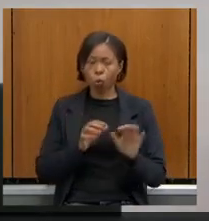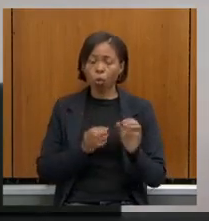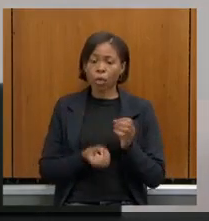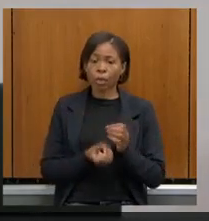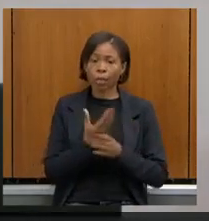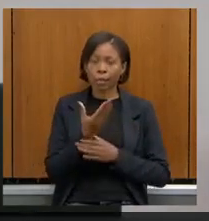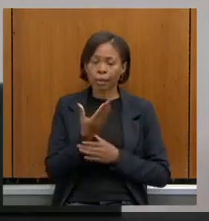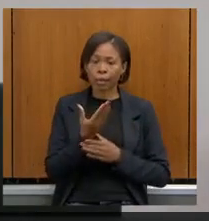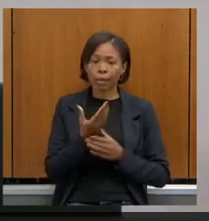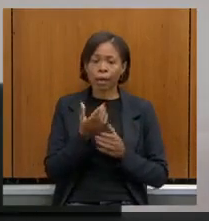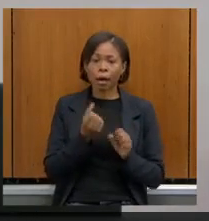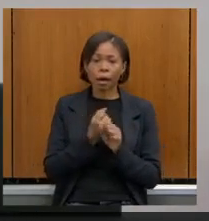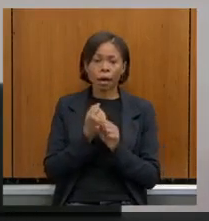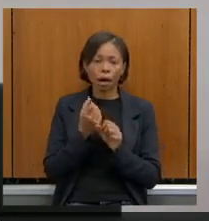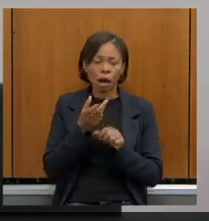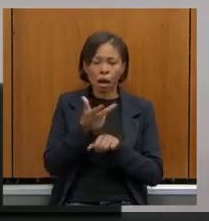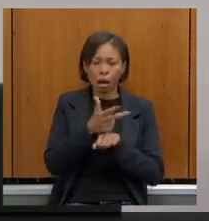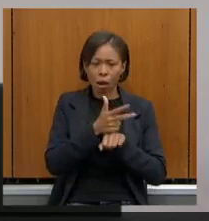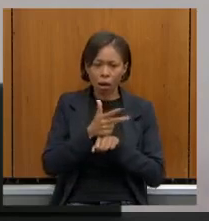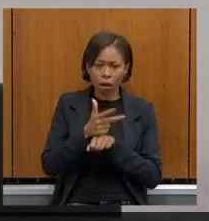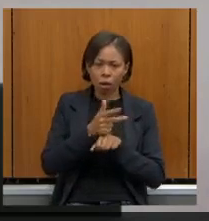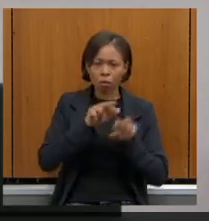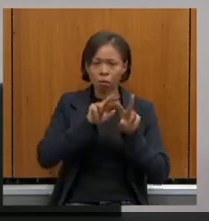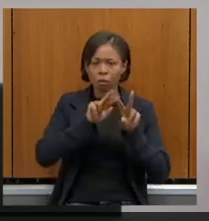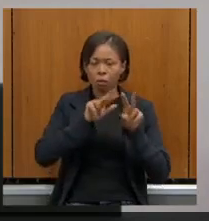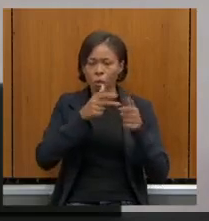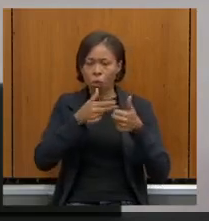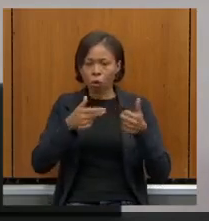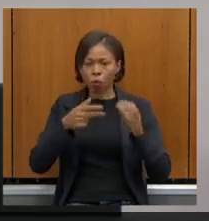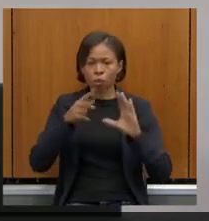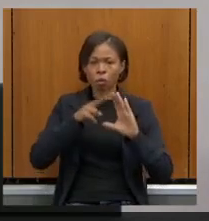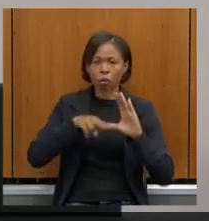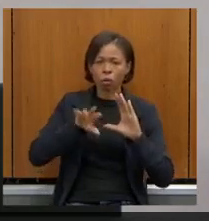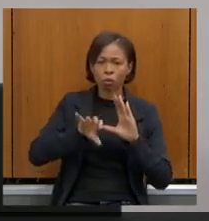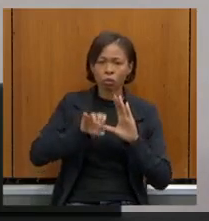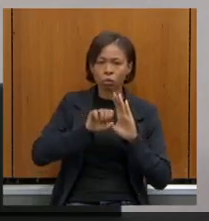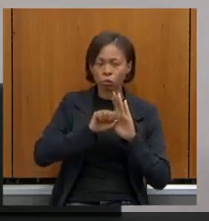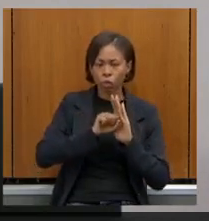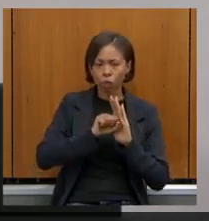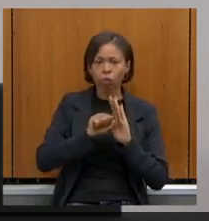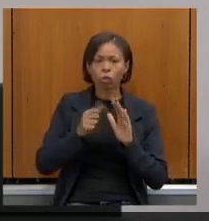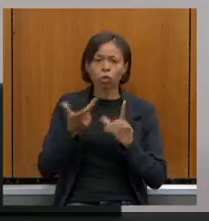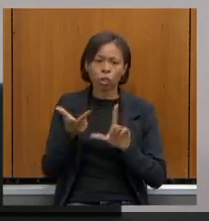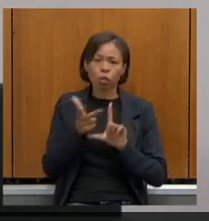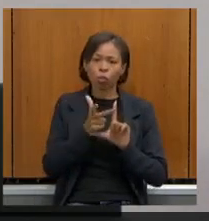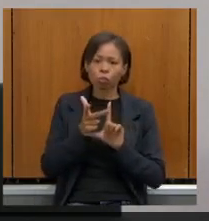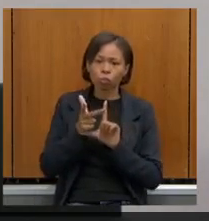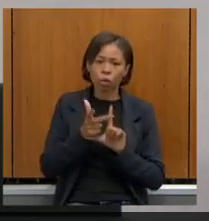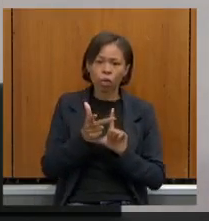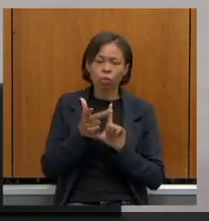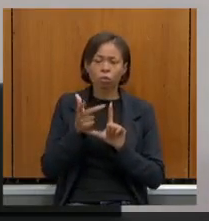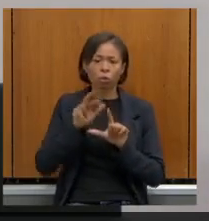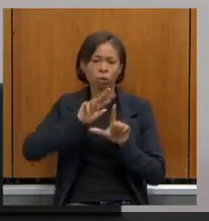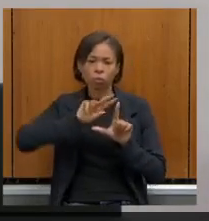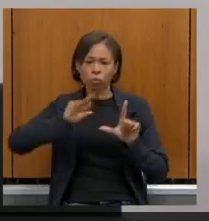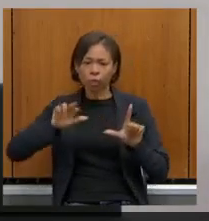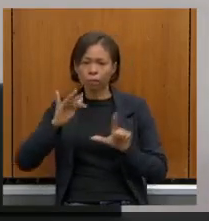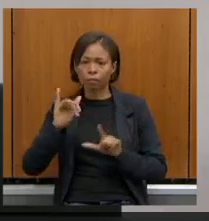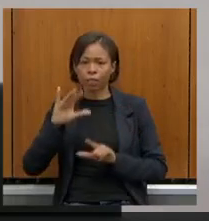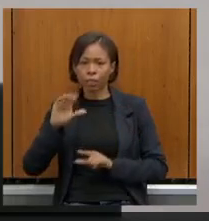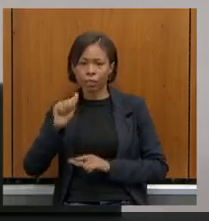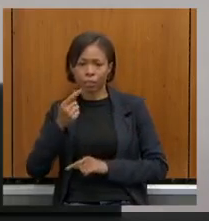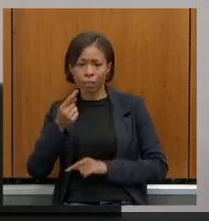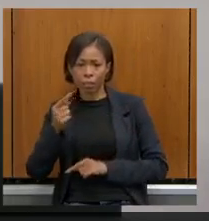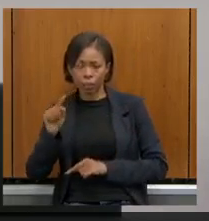audiovisual de curta metragem dos gêneros de documentários e ficção e do FEC